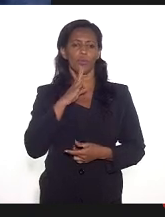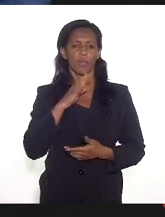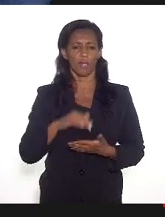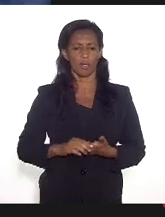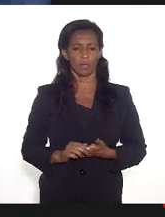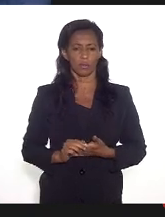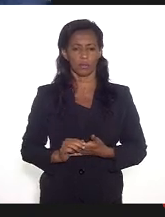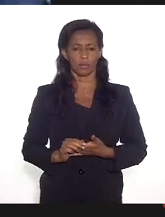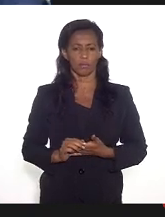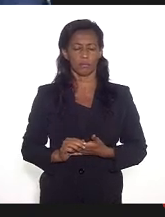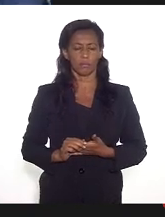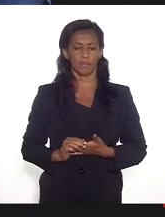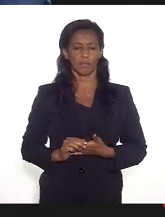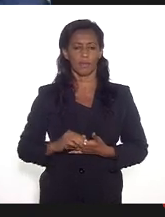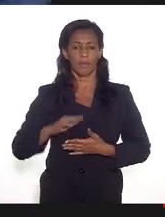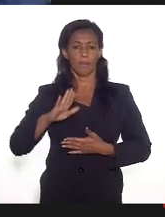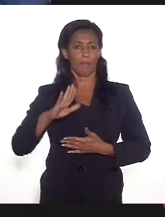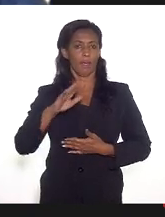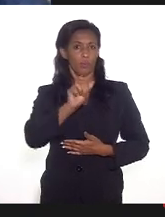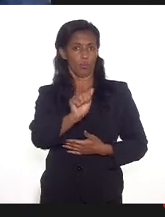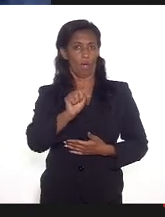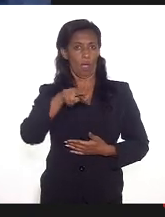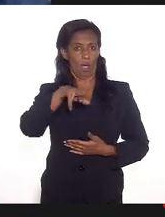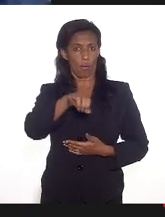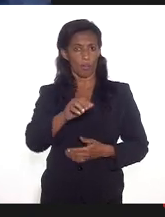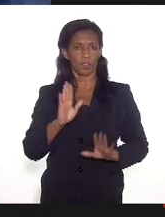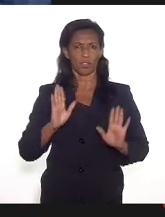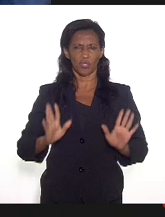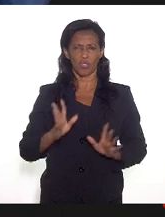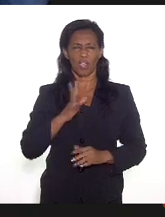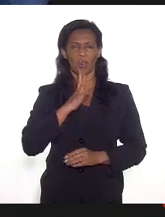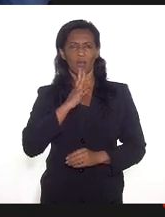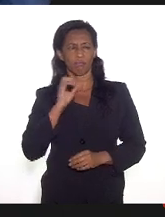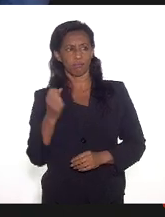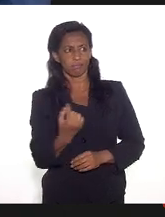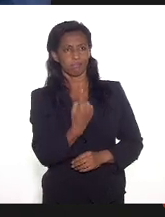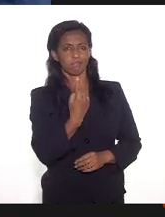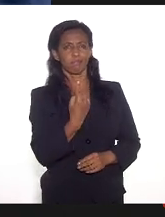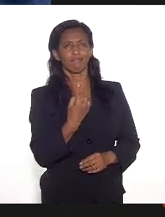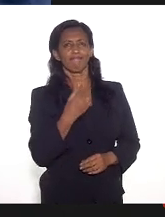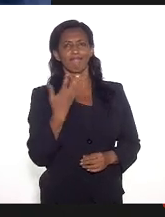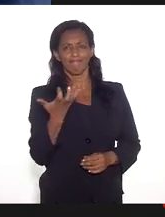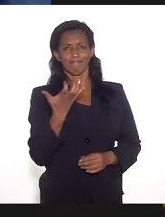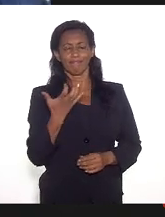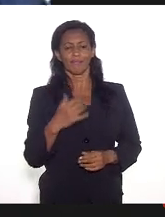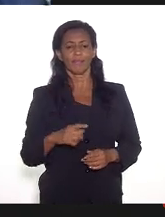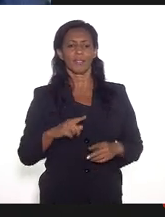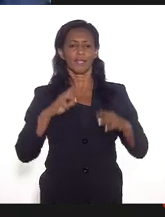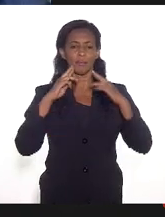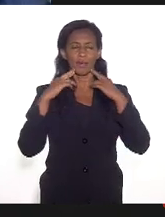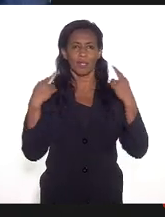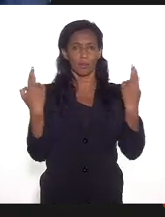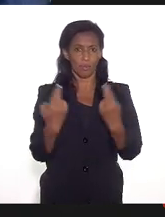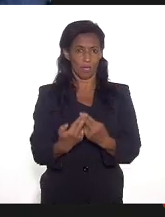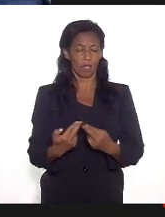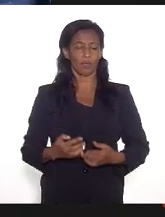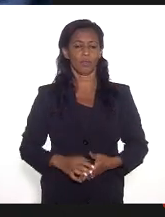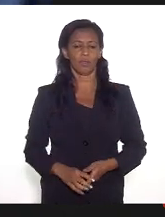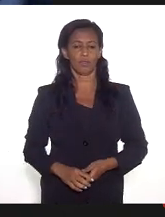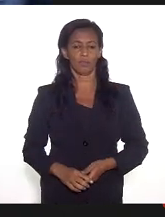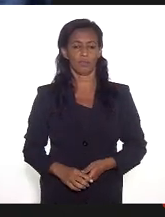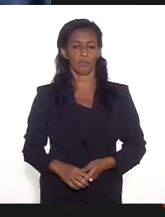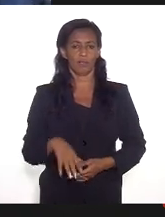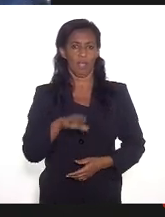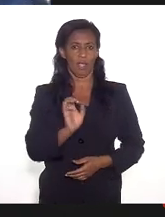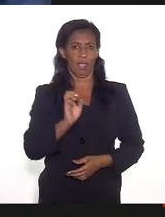nosso, mas ao almirante Edésio a nos conhecer um dia e, se for possível, nos receber em uma reunião